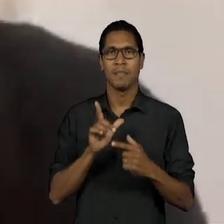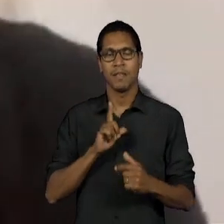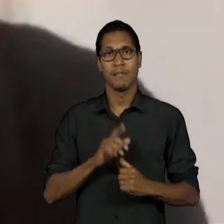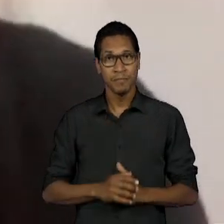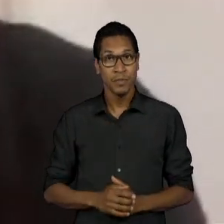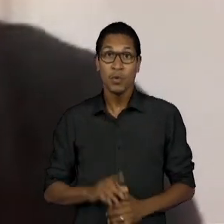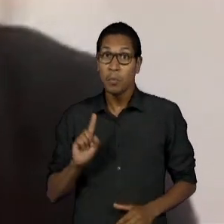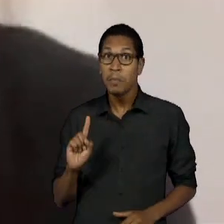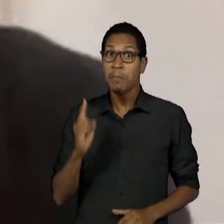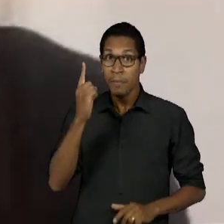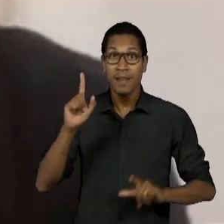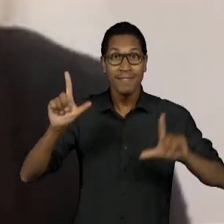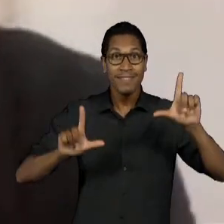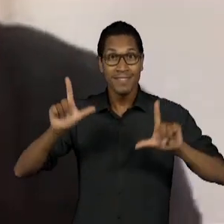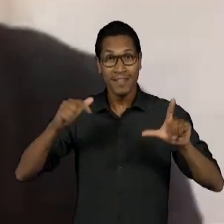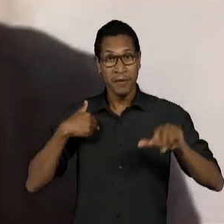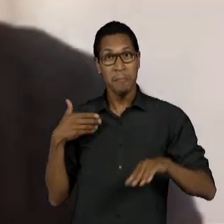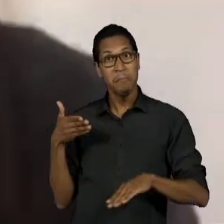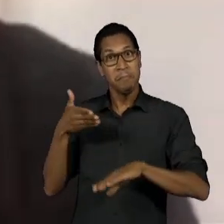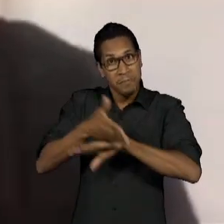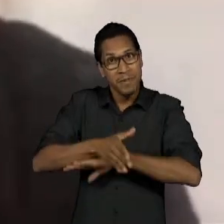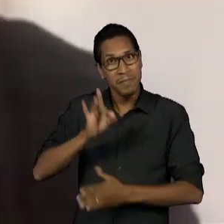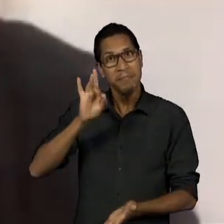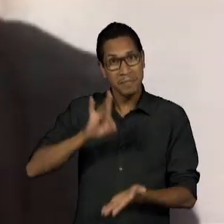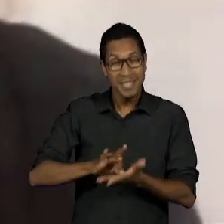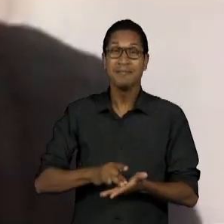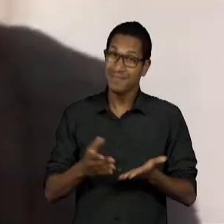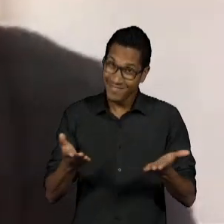do primeiro programa de televisão aqui no Brasil.